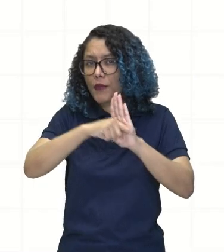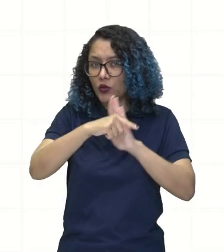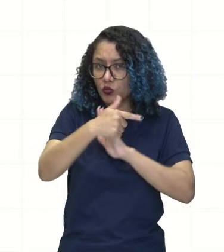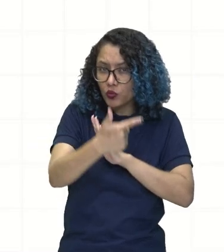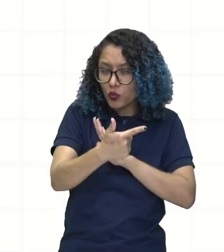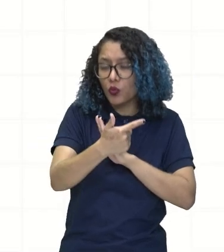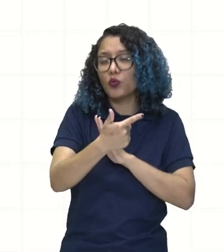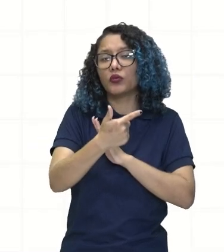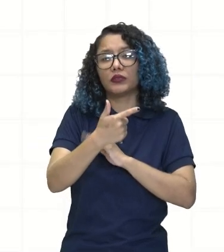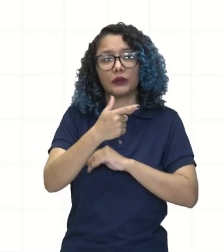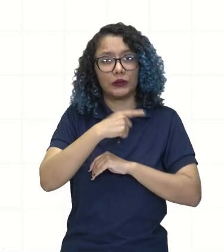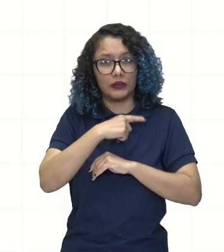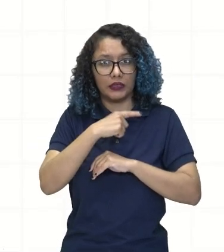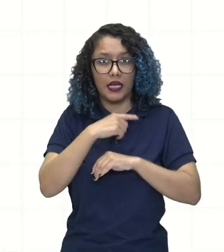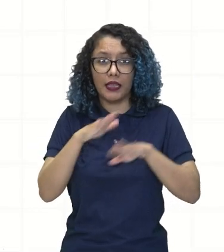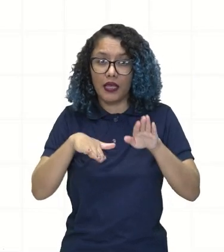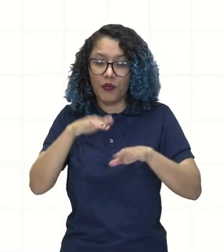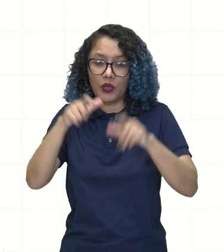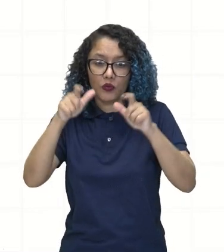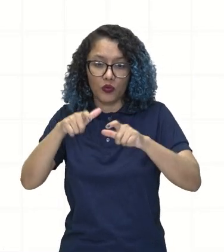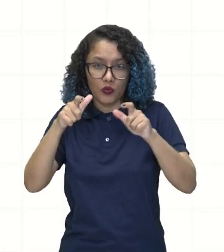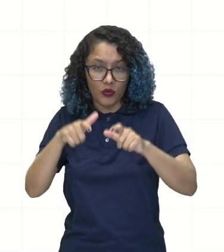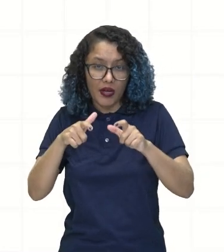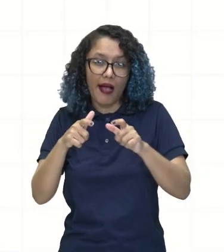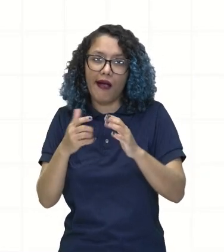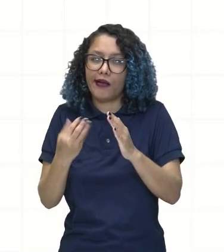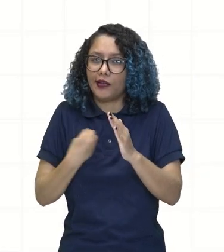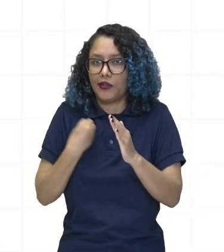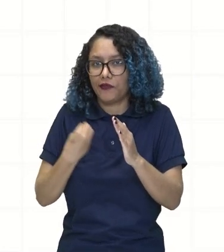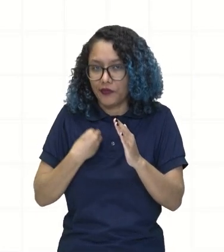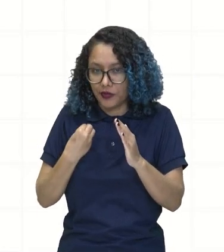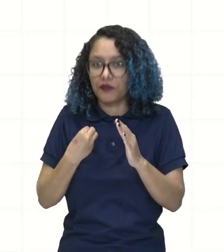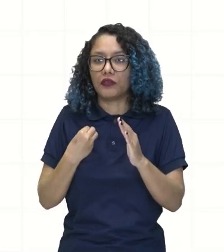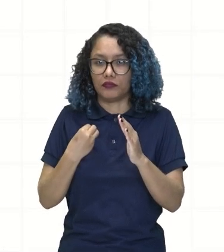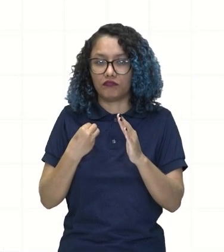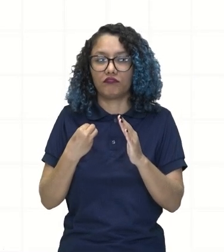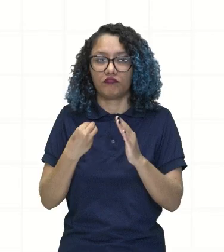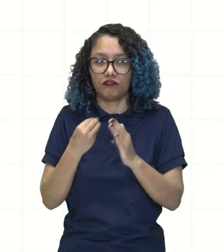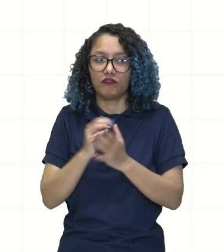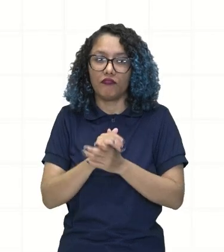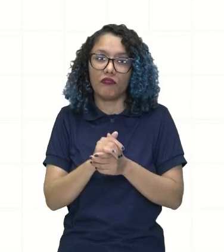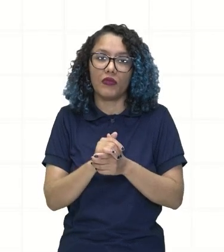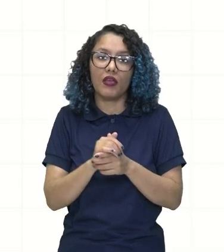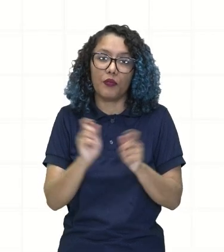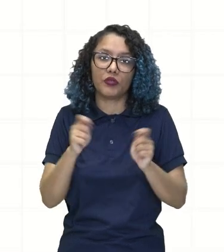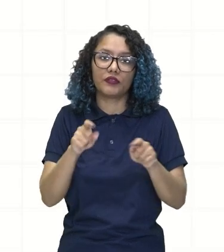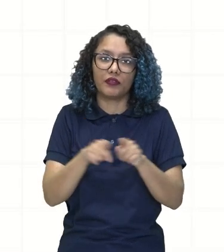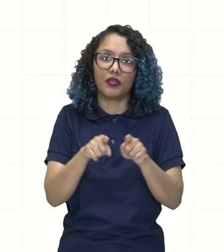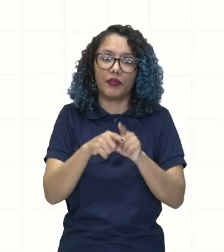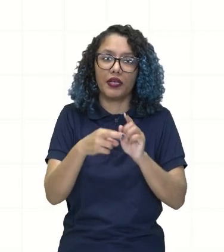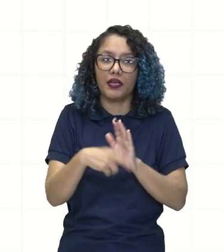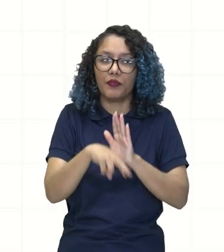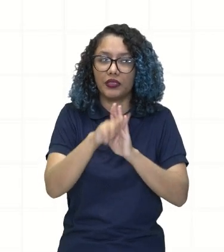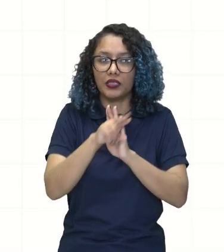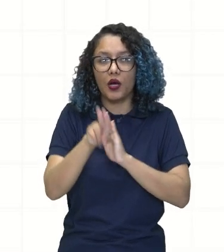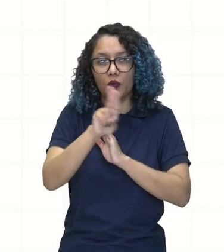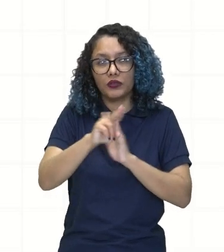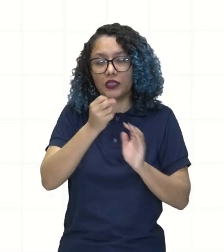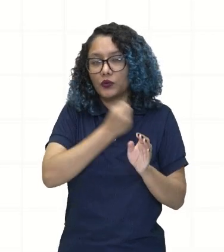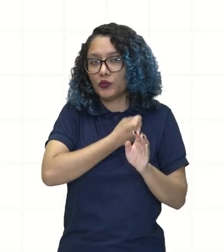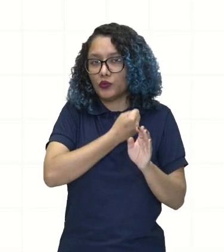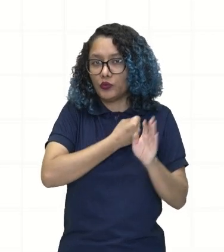menos, ali do lugar de onde a gente mora. Então também, né, é representado com números